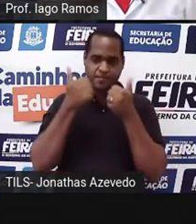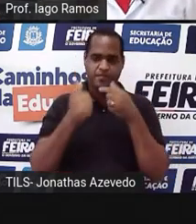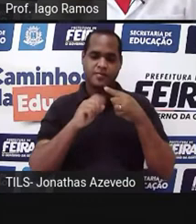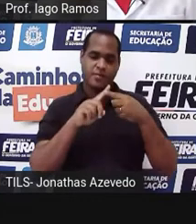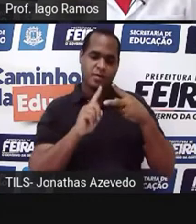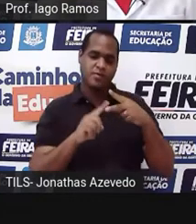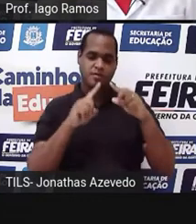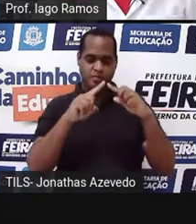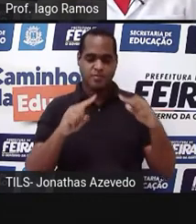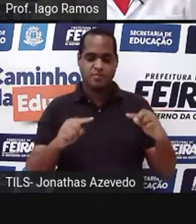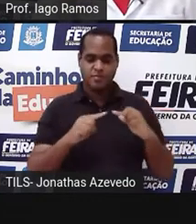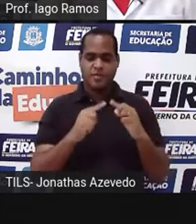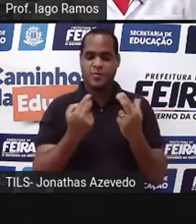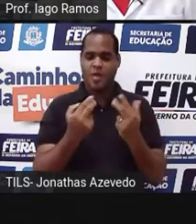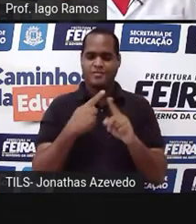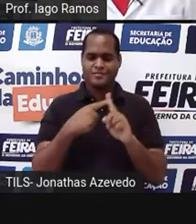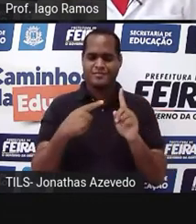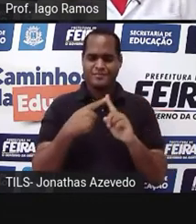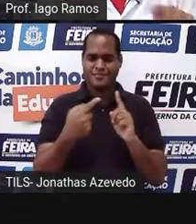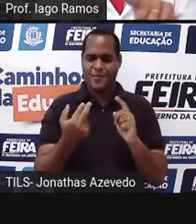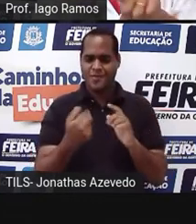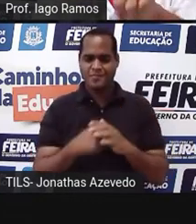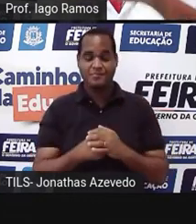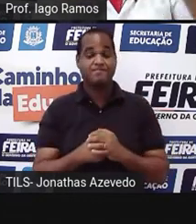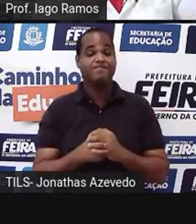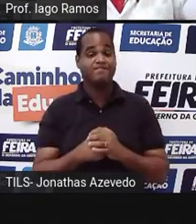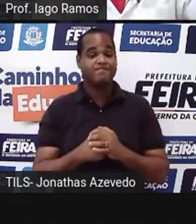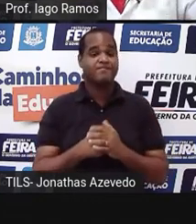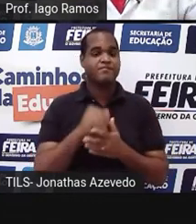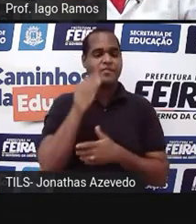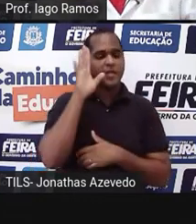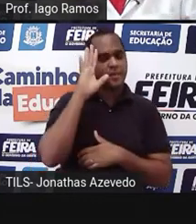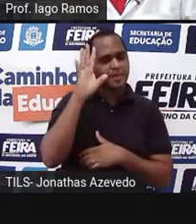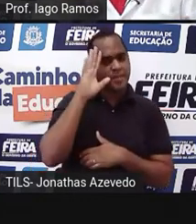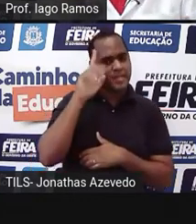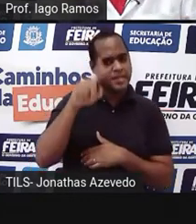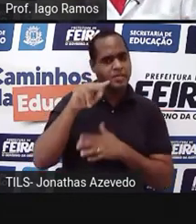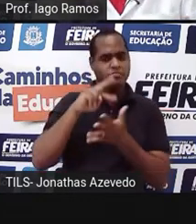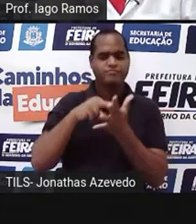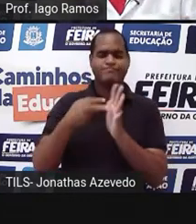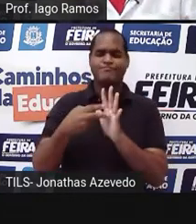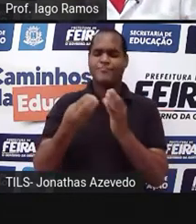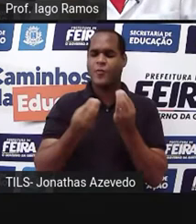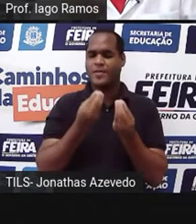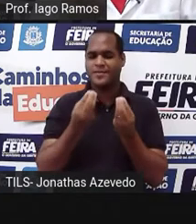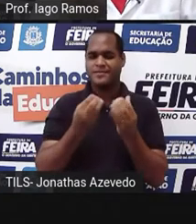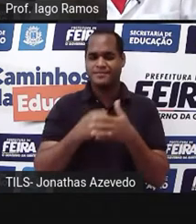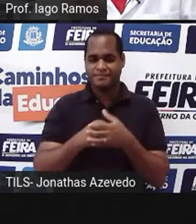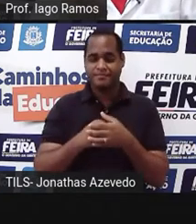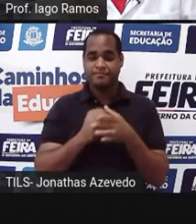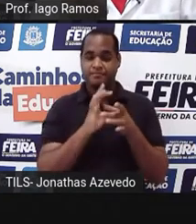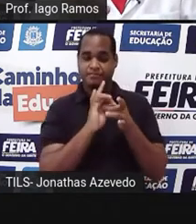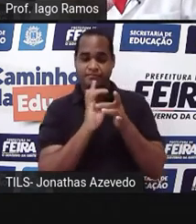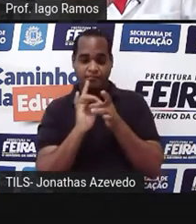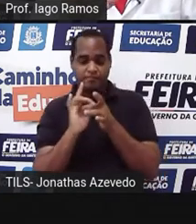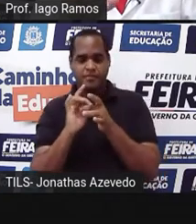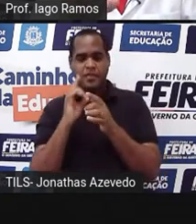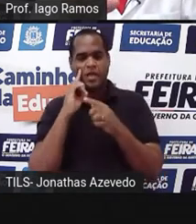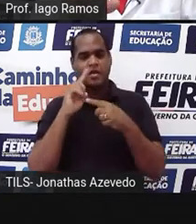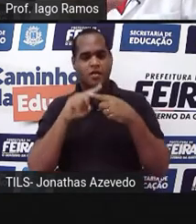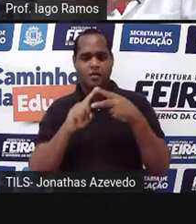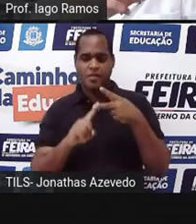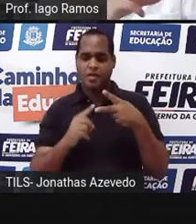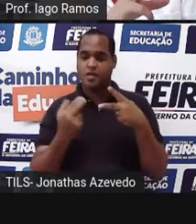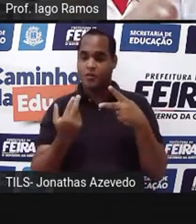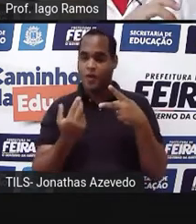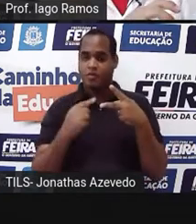dois triângulos são semelhantes? Agora, pense no significado de semelhança, a relação de